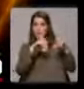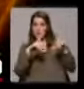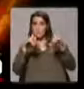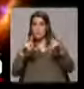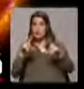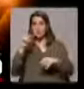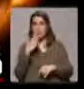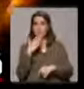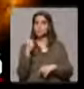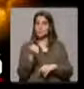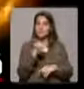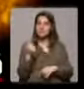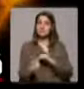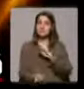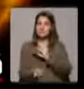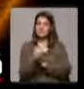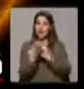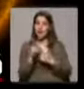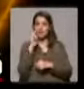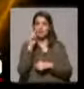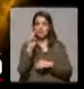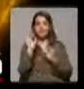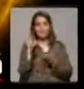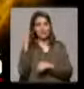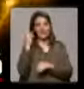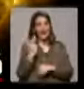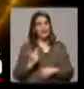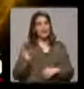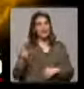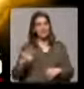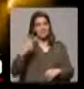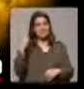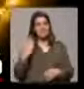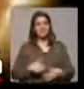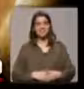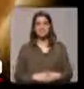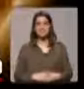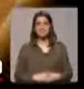bela e magnífica, como estamos a ver, obra de arte em televisão.